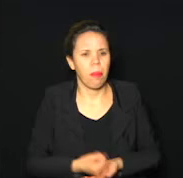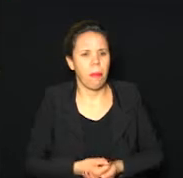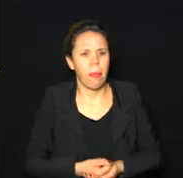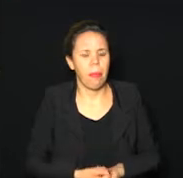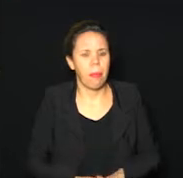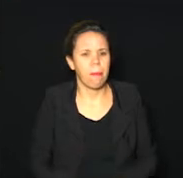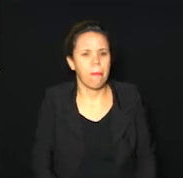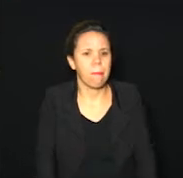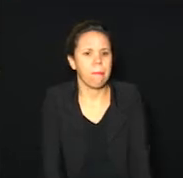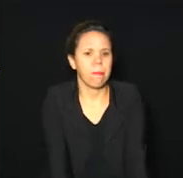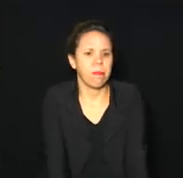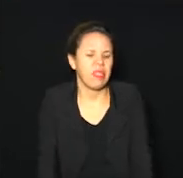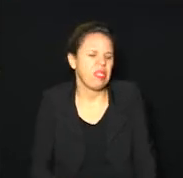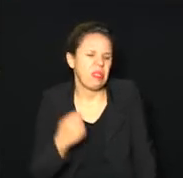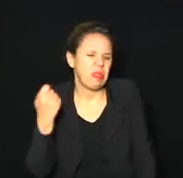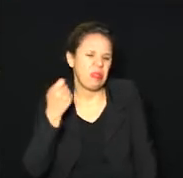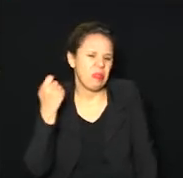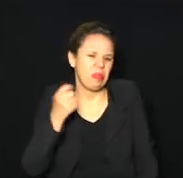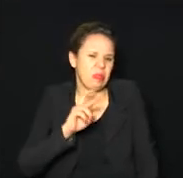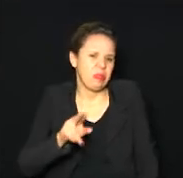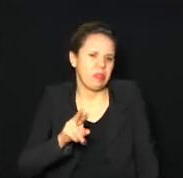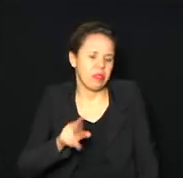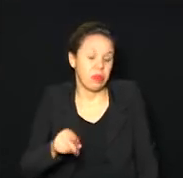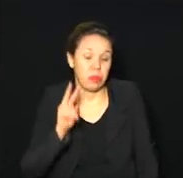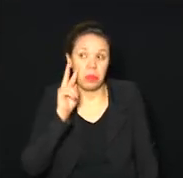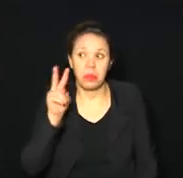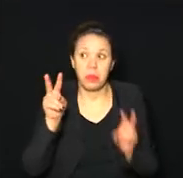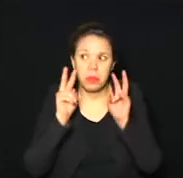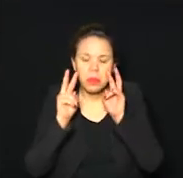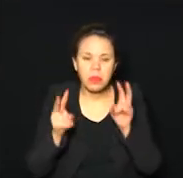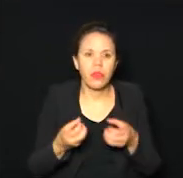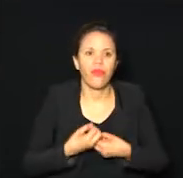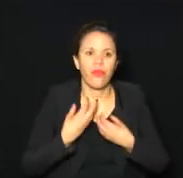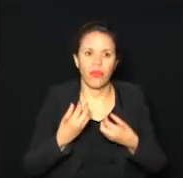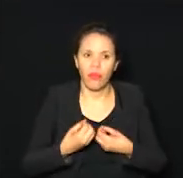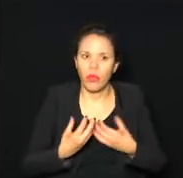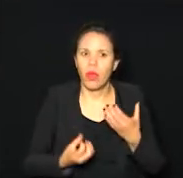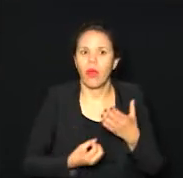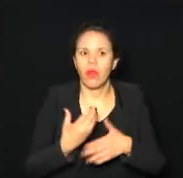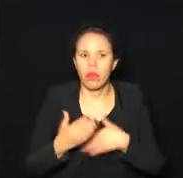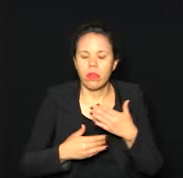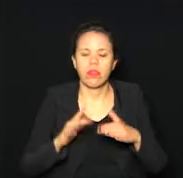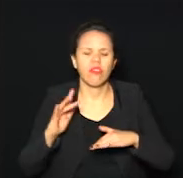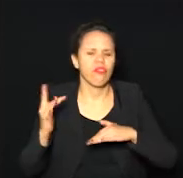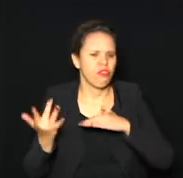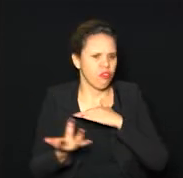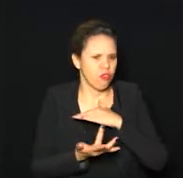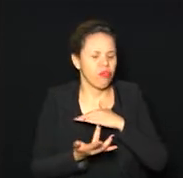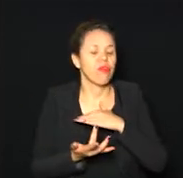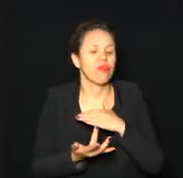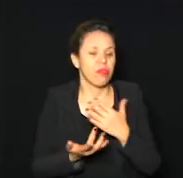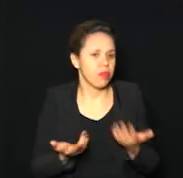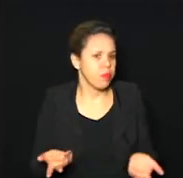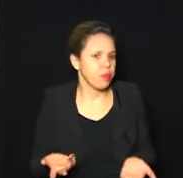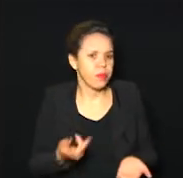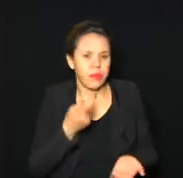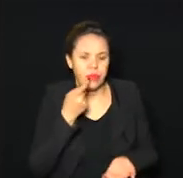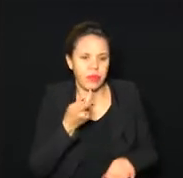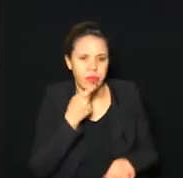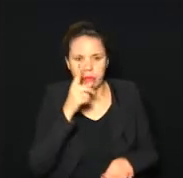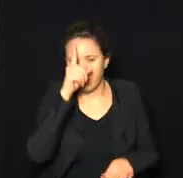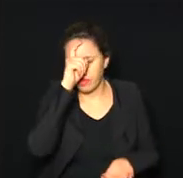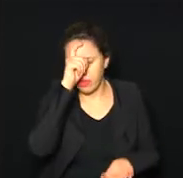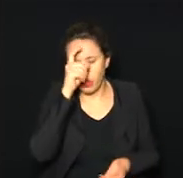a situação não é grave. E nós temos visto muitas informações correndo pelas redes sociais, quer dizer, dizendo que os hospitais